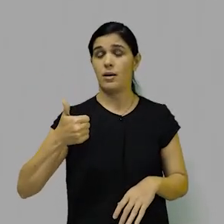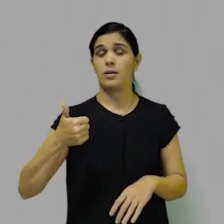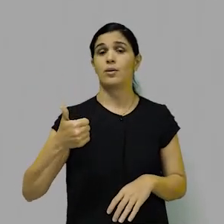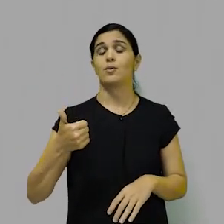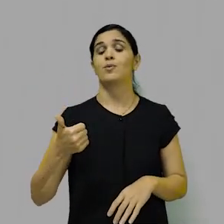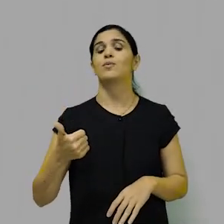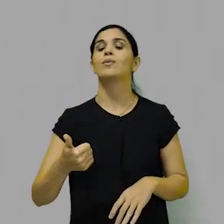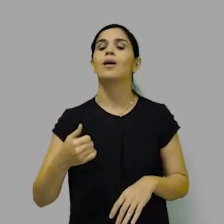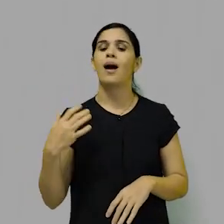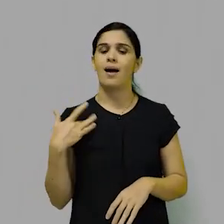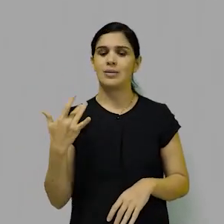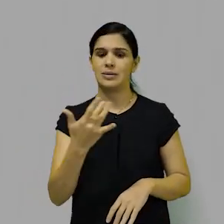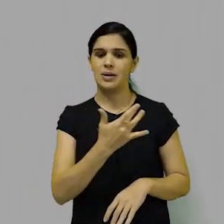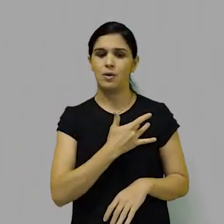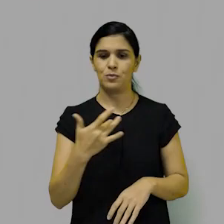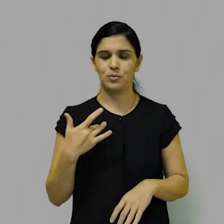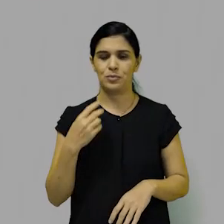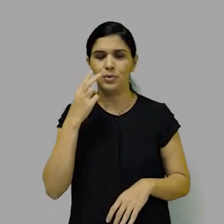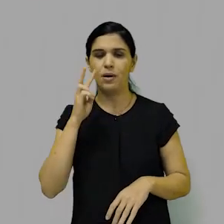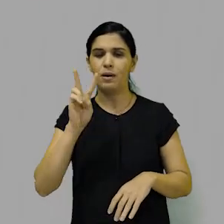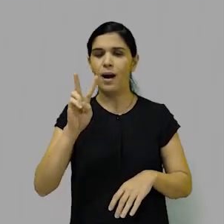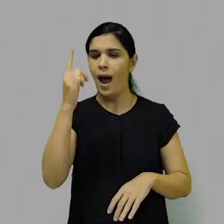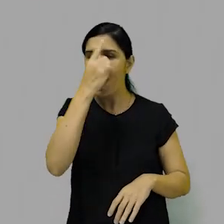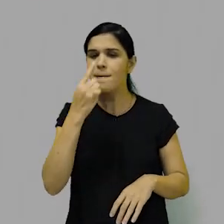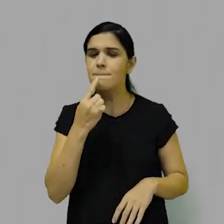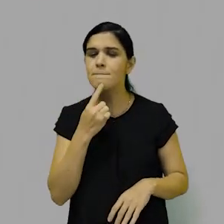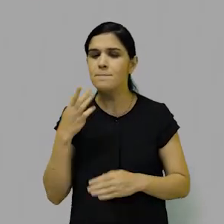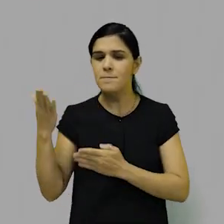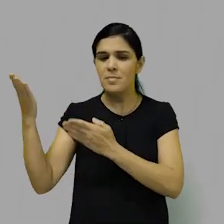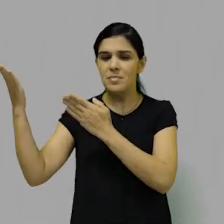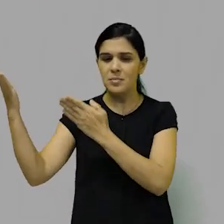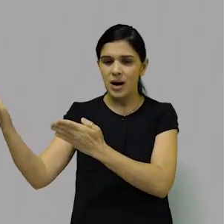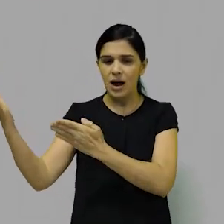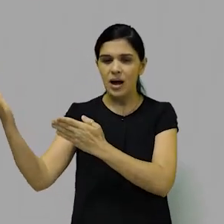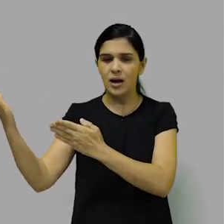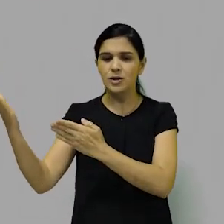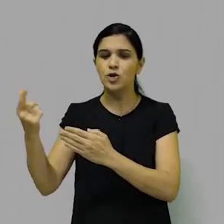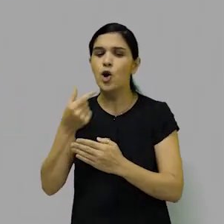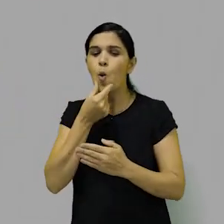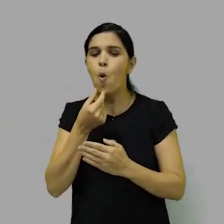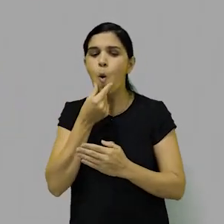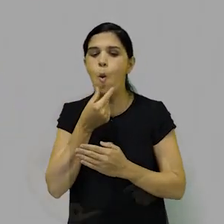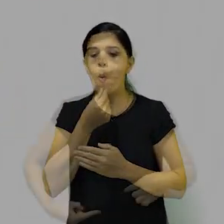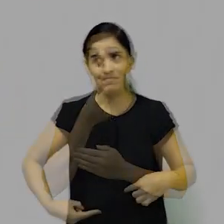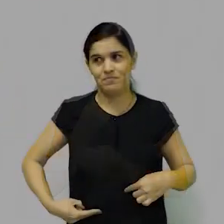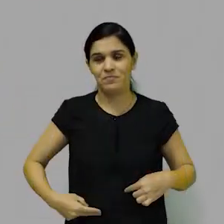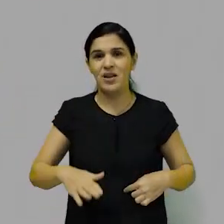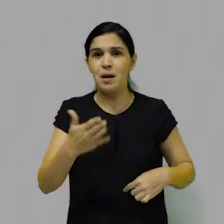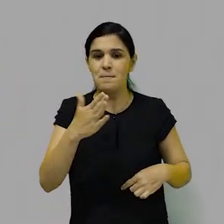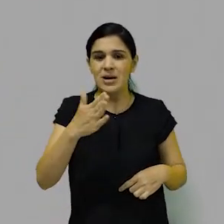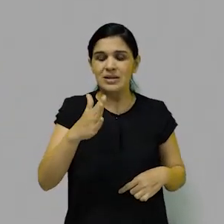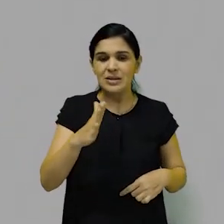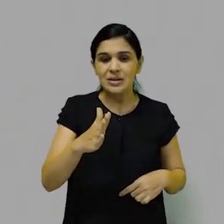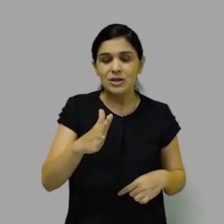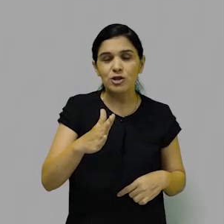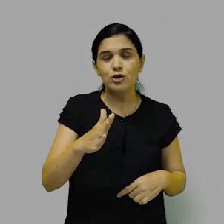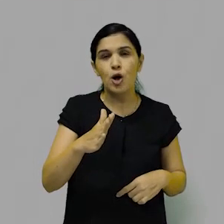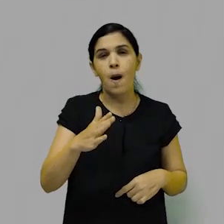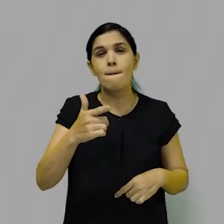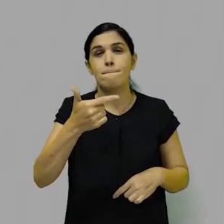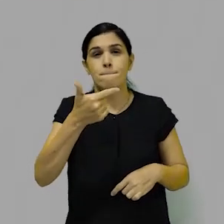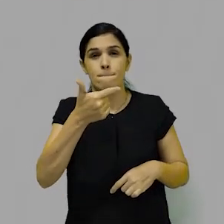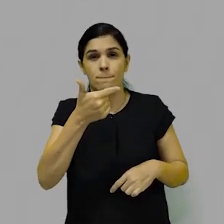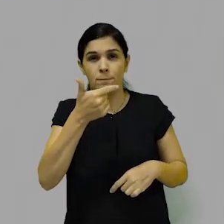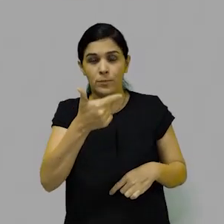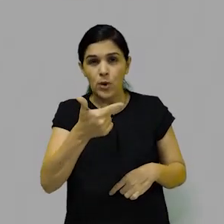anabolizante, uma garota ali fazendo uma marcação por uma suposta cirurgia plástica que ela vai sofrer. Em